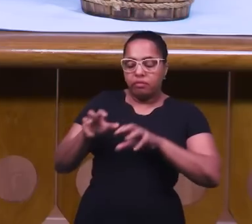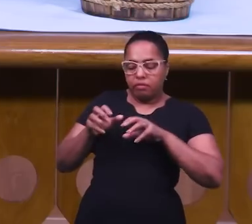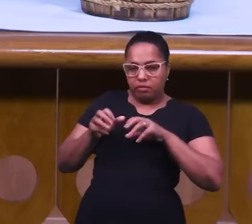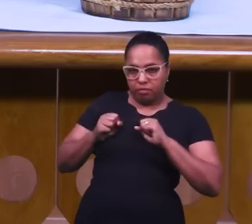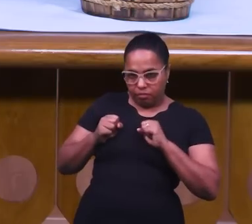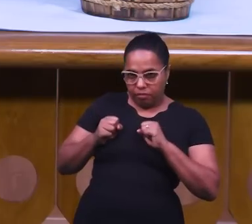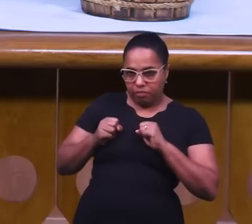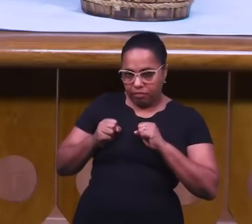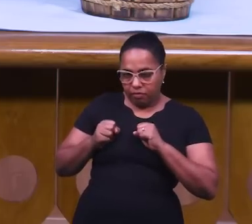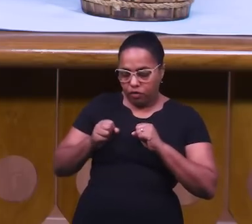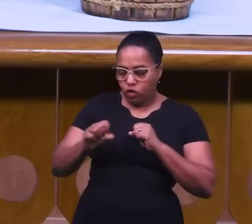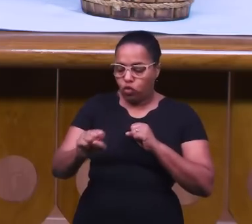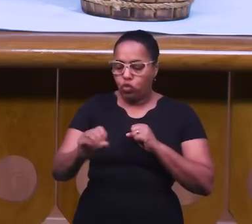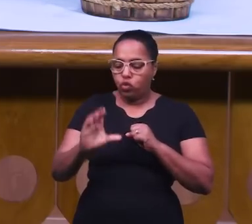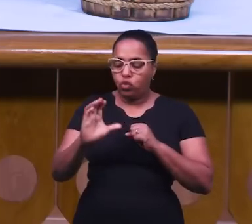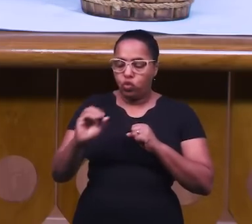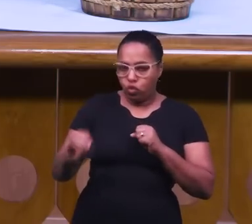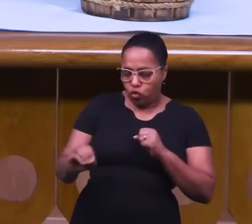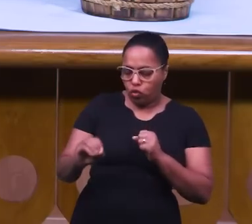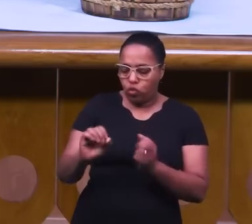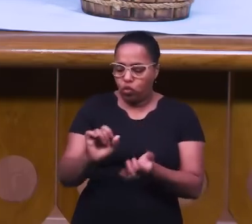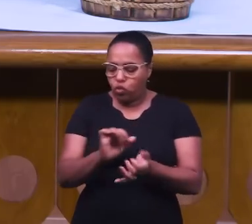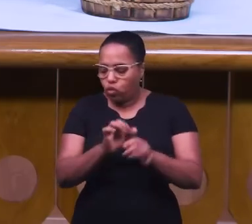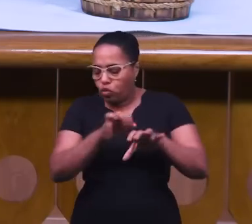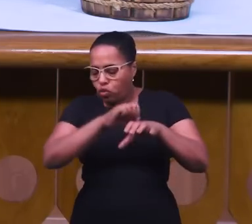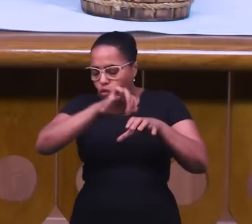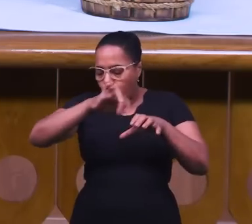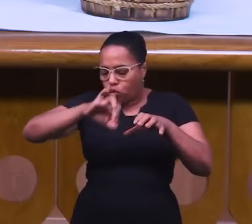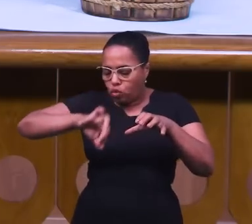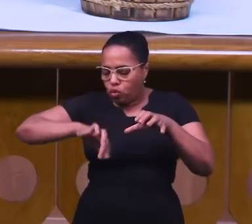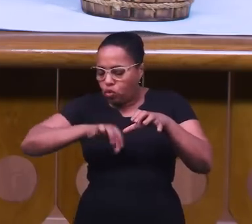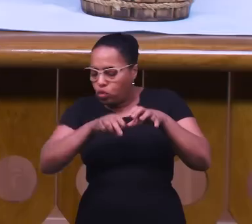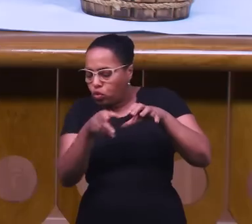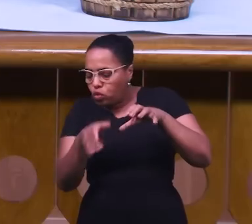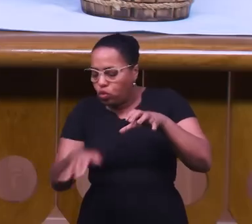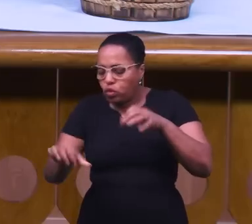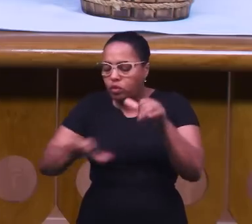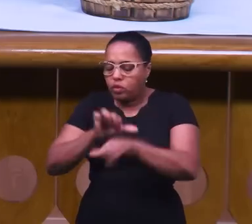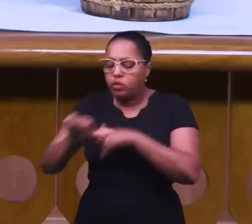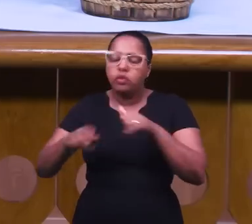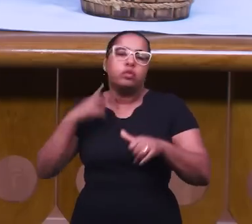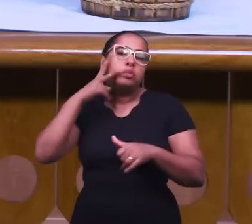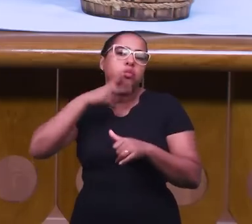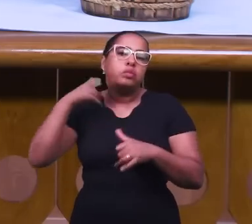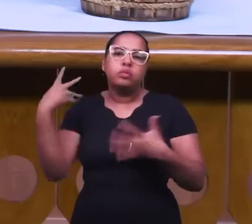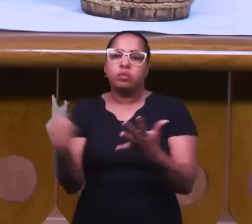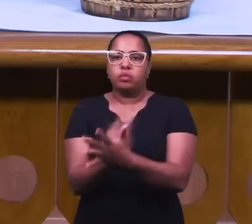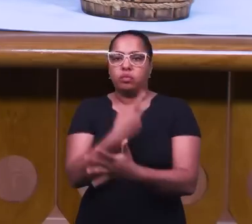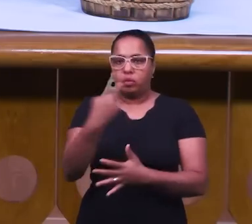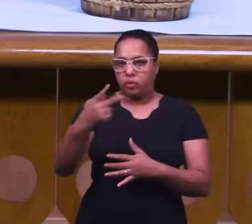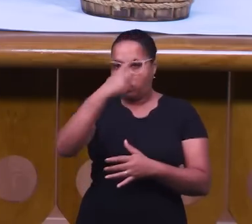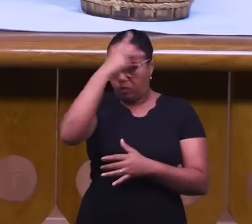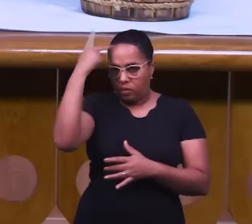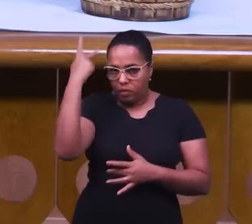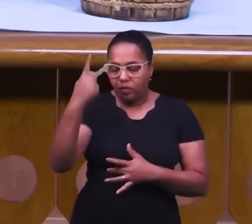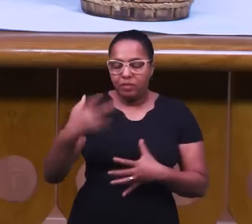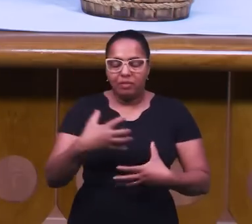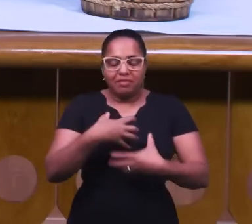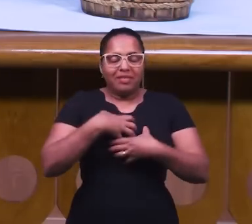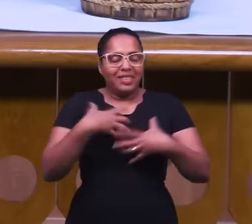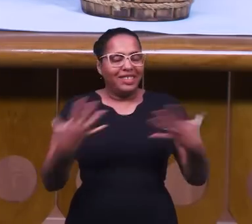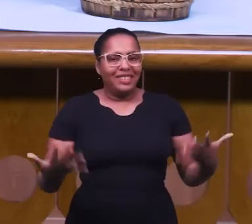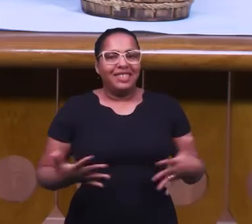apropriam desse caldo da uva, que foi fermentado e foi transformado, portanto, em vinho, o que acontece com essas pessoas? Elas